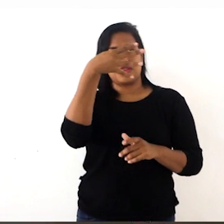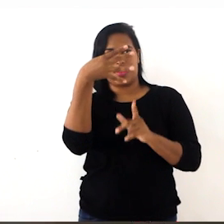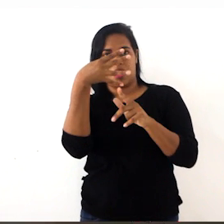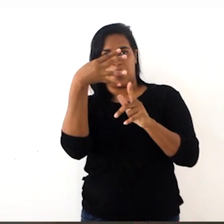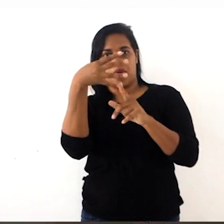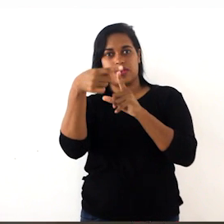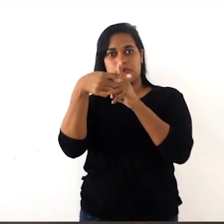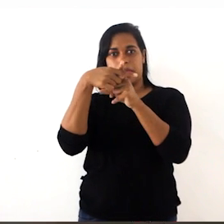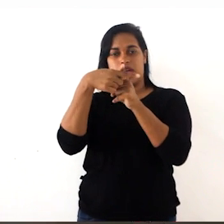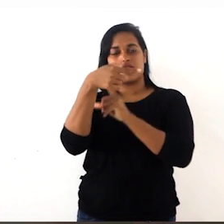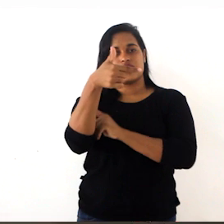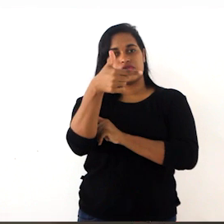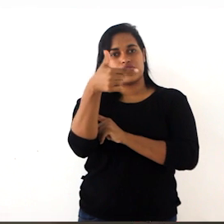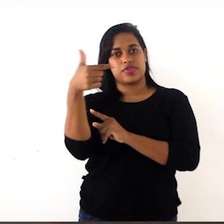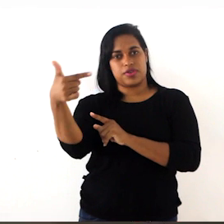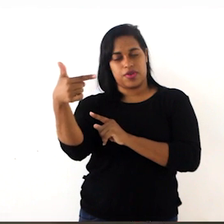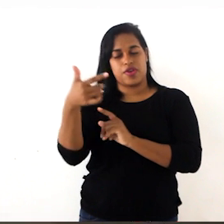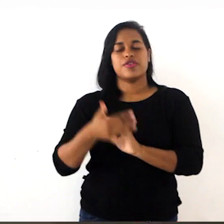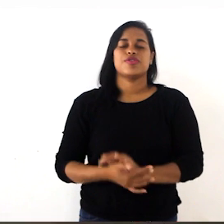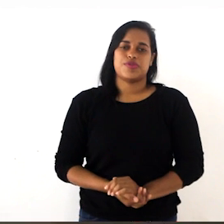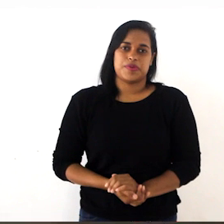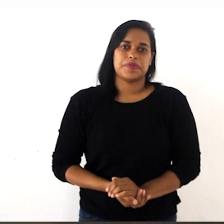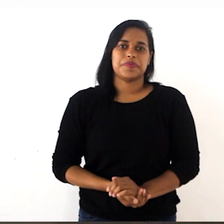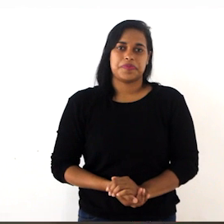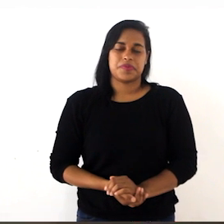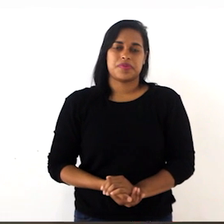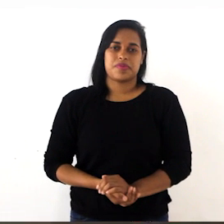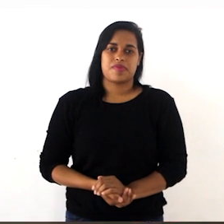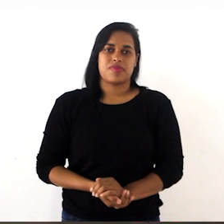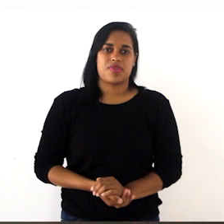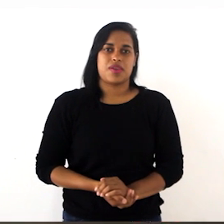com 22. E